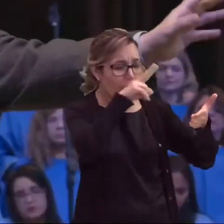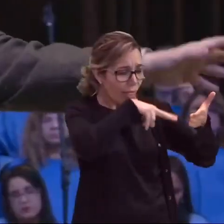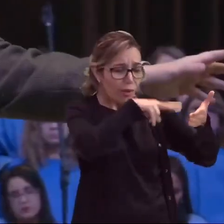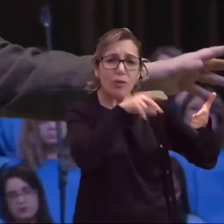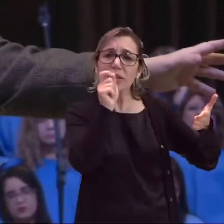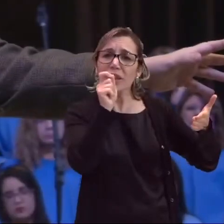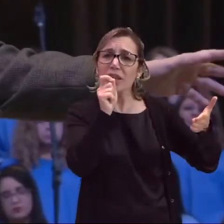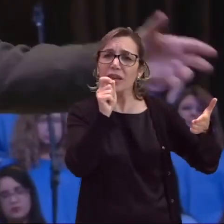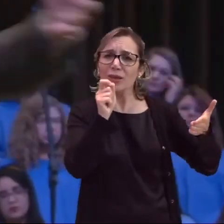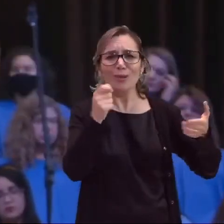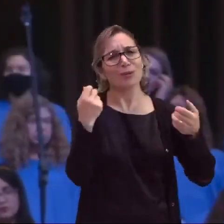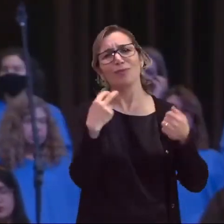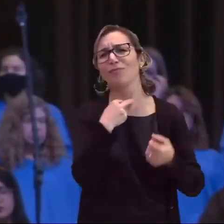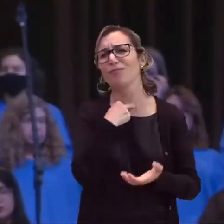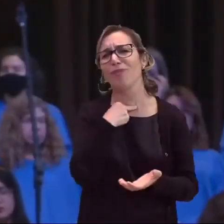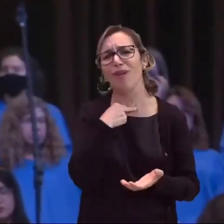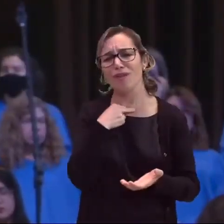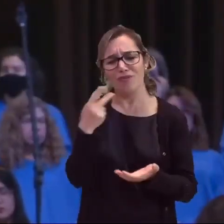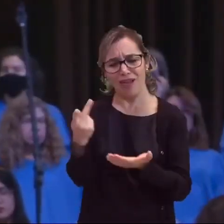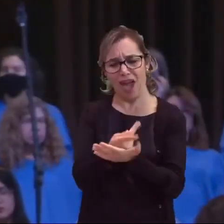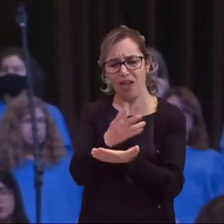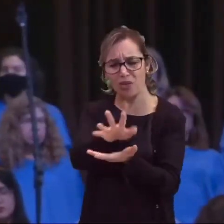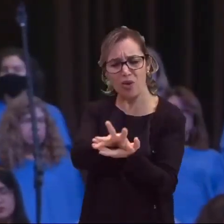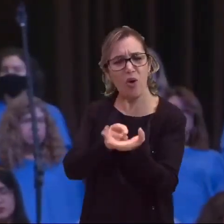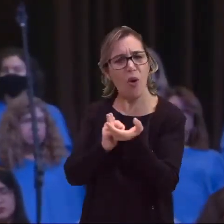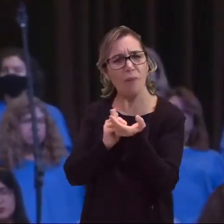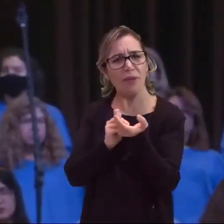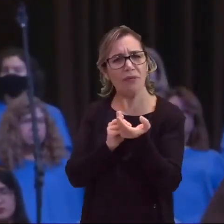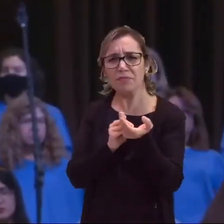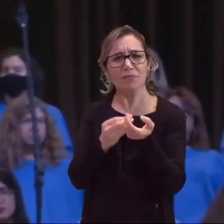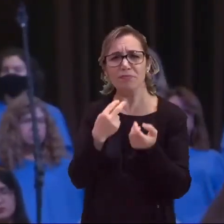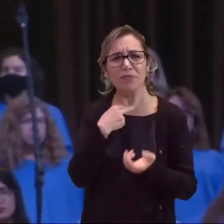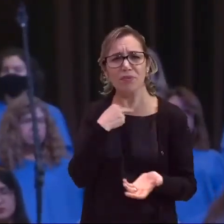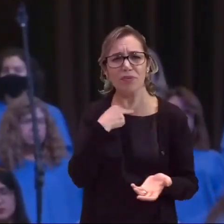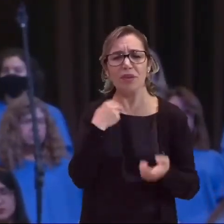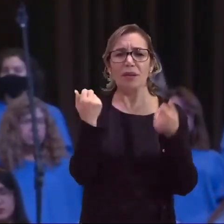que os pagãos praticavam e que entrou para dentro da igreja